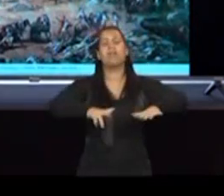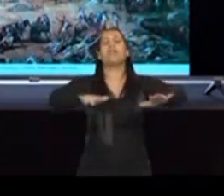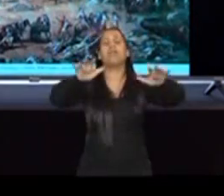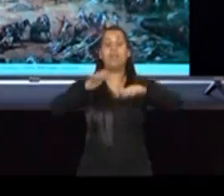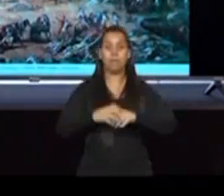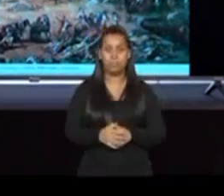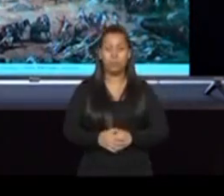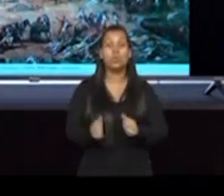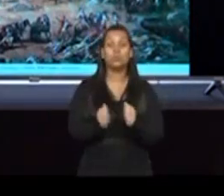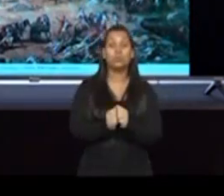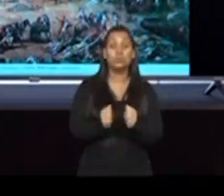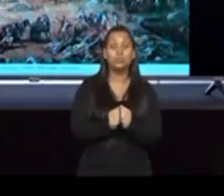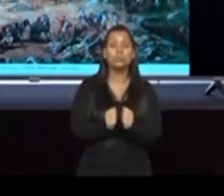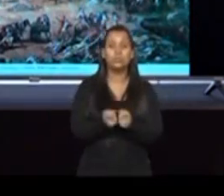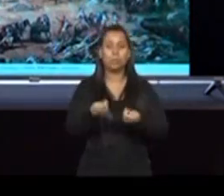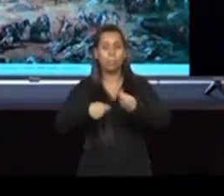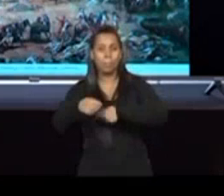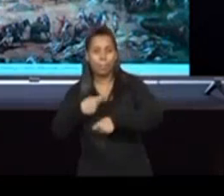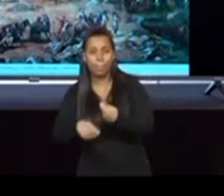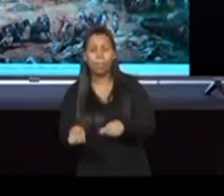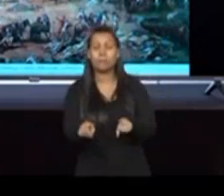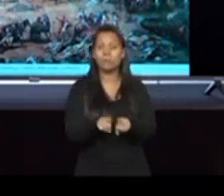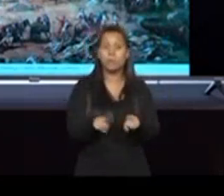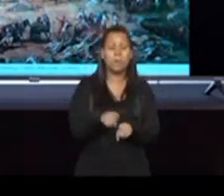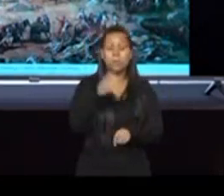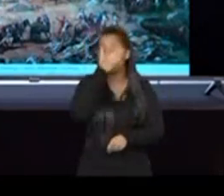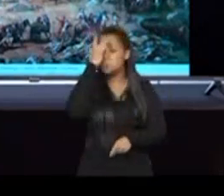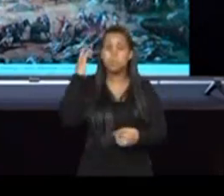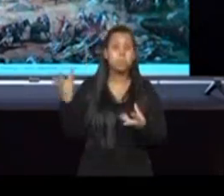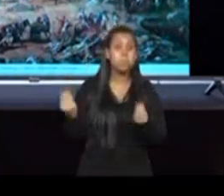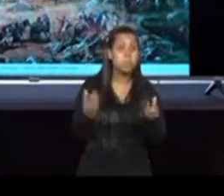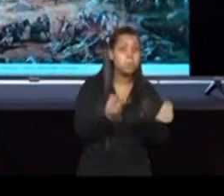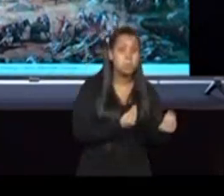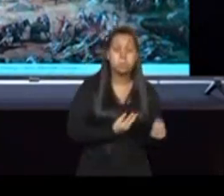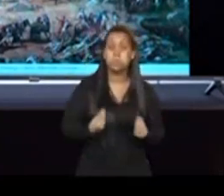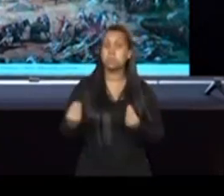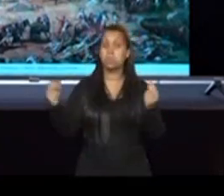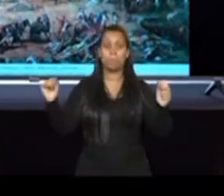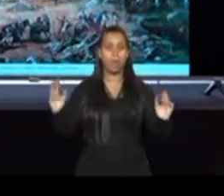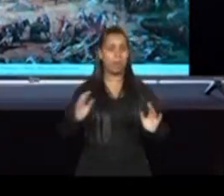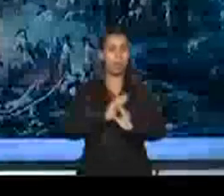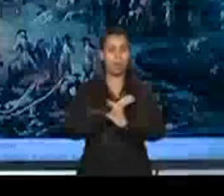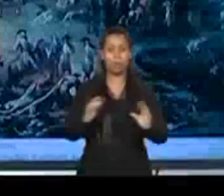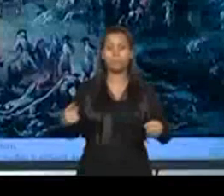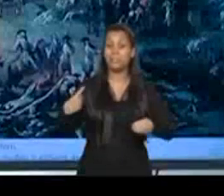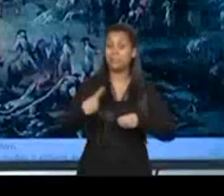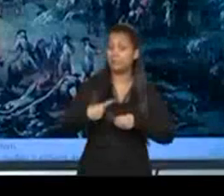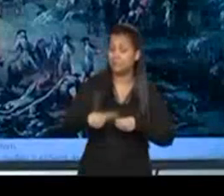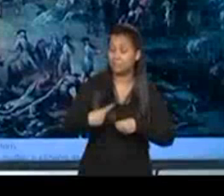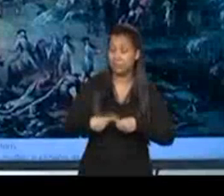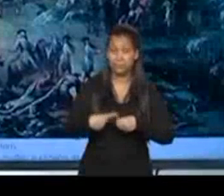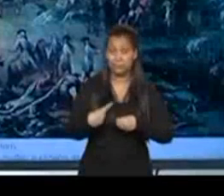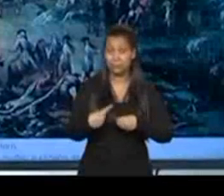espalhando. Junto com essas feiras de comércio, grande aglomeração nas casas. As